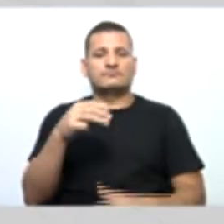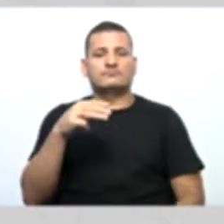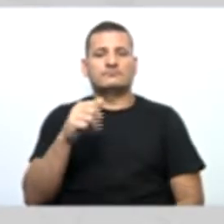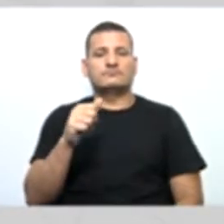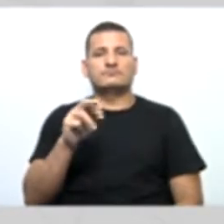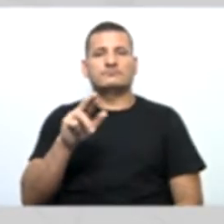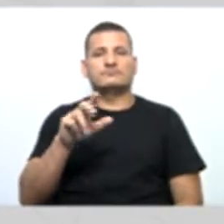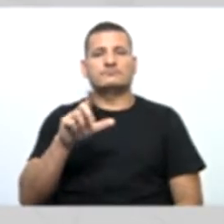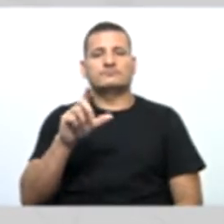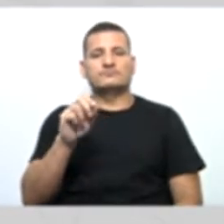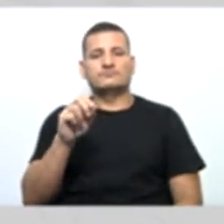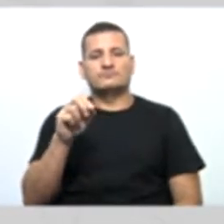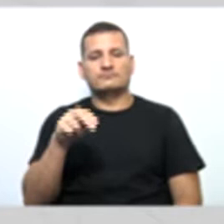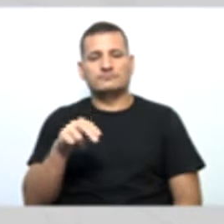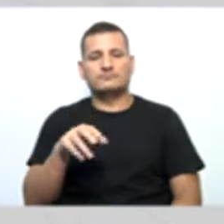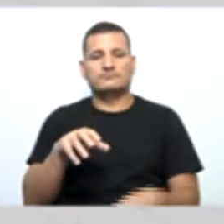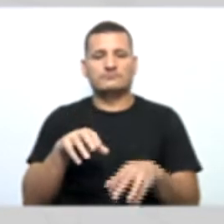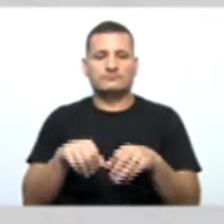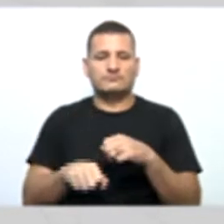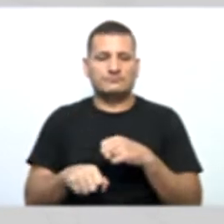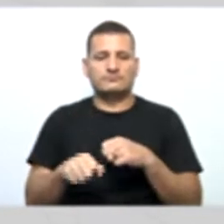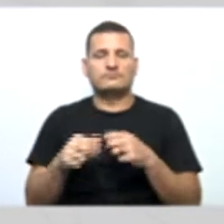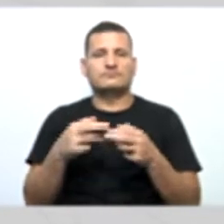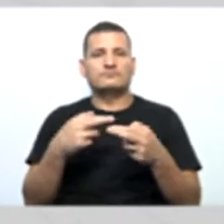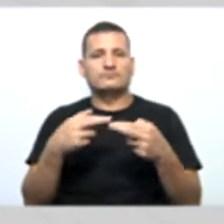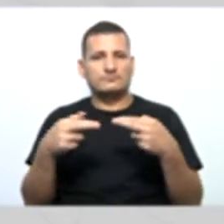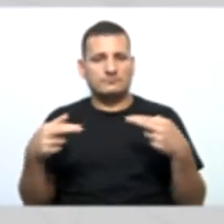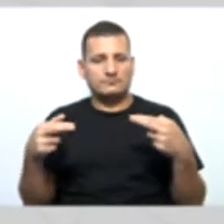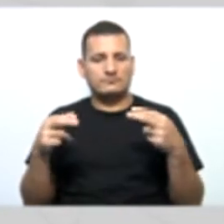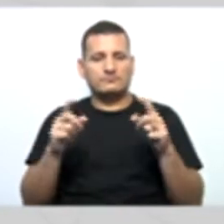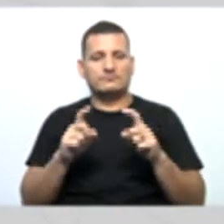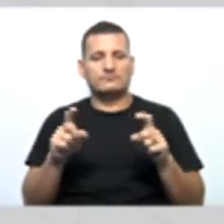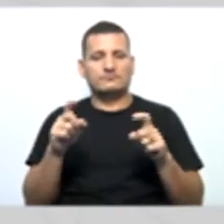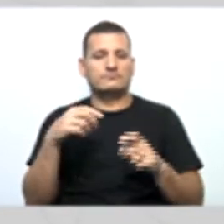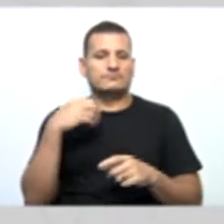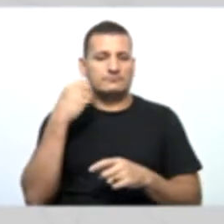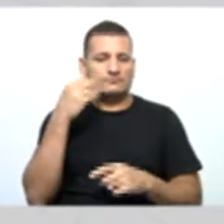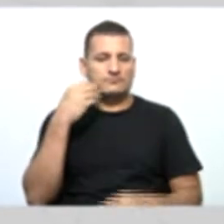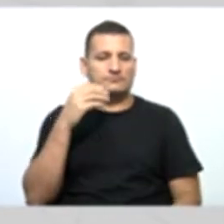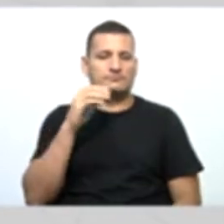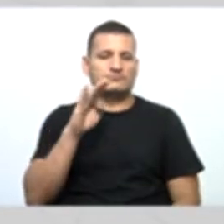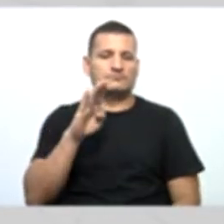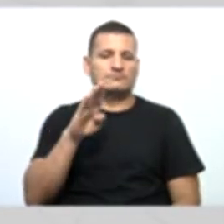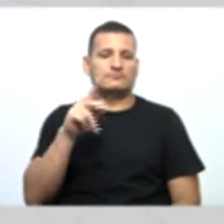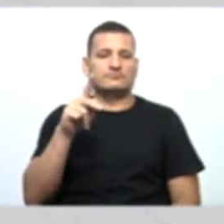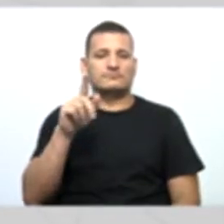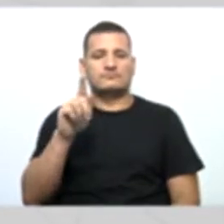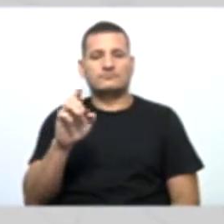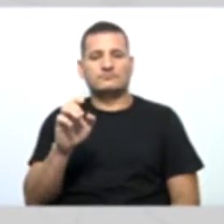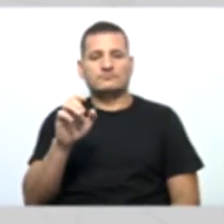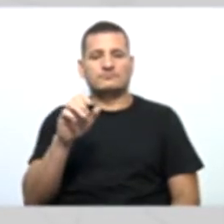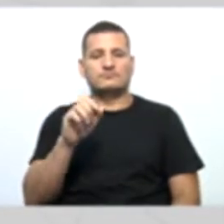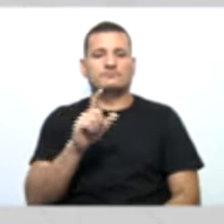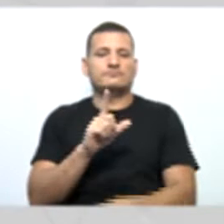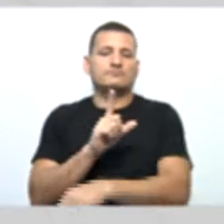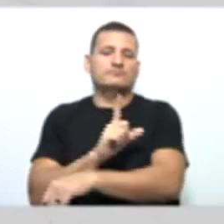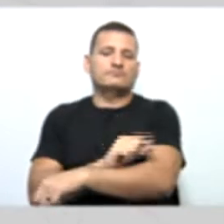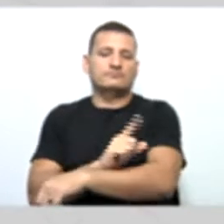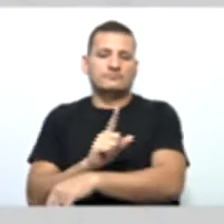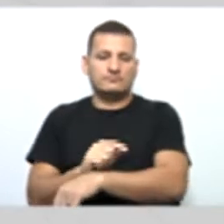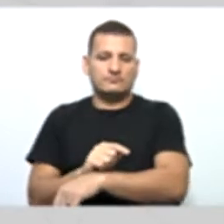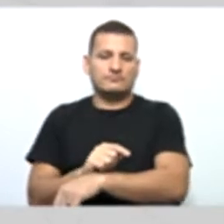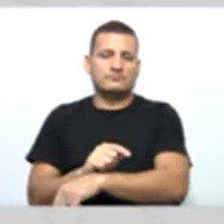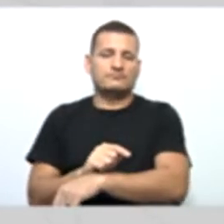Souza Cabral, formado em redes de computadores, experiência profissional, IBGE, Senai, Senac, certo?